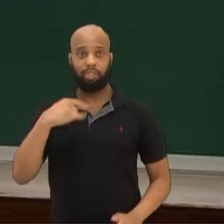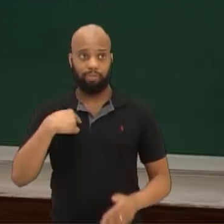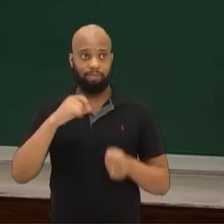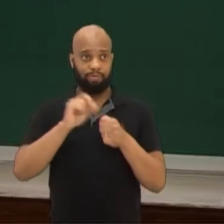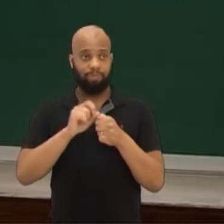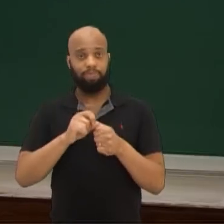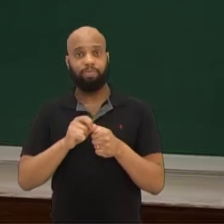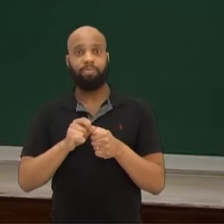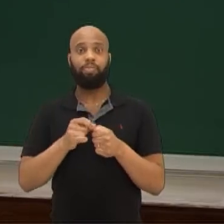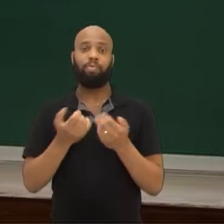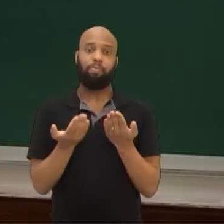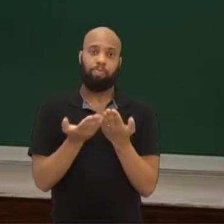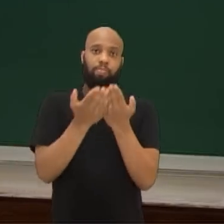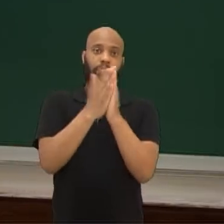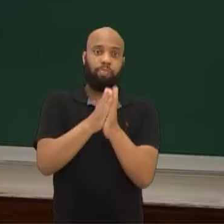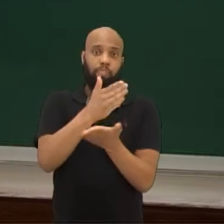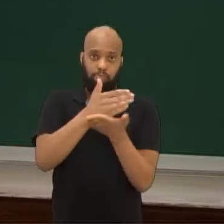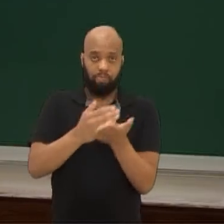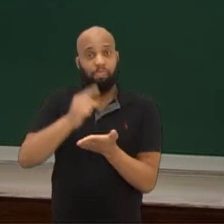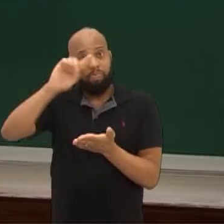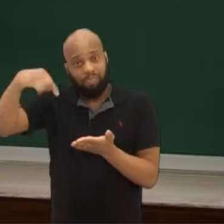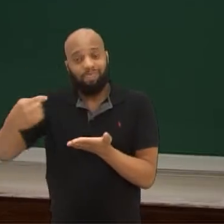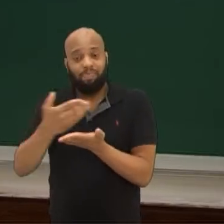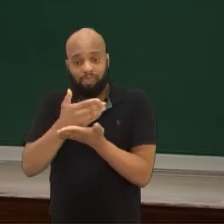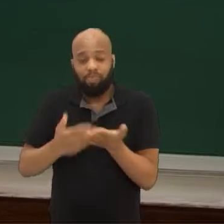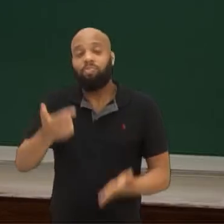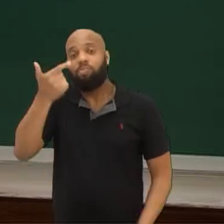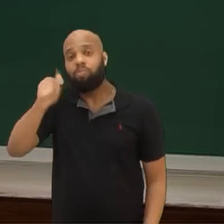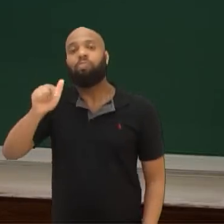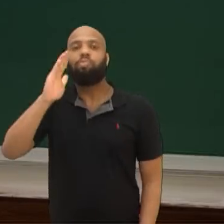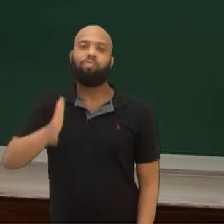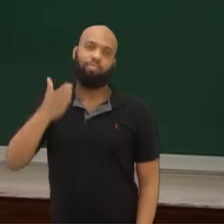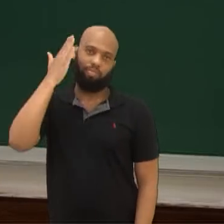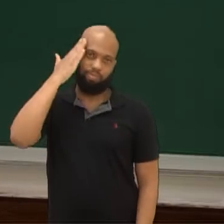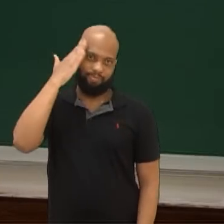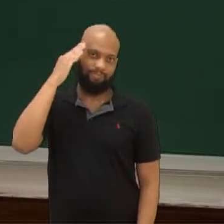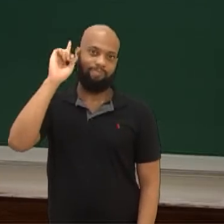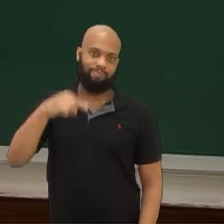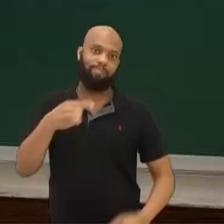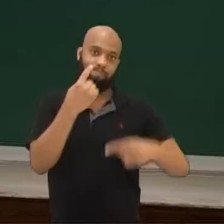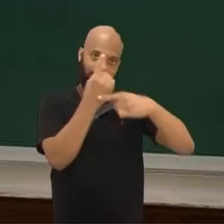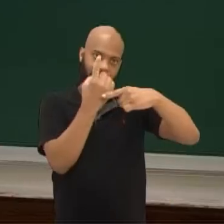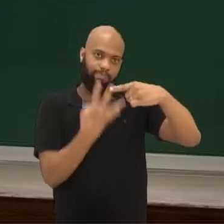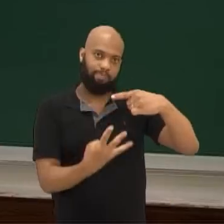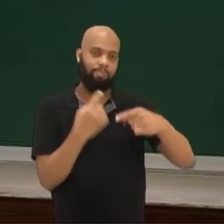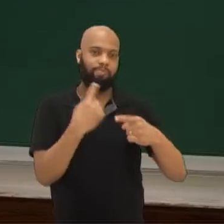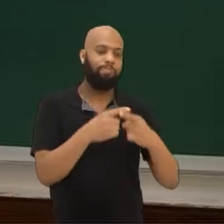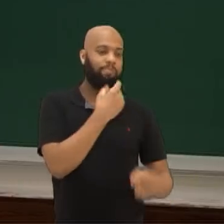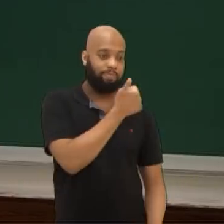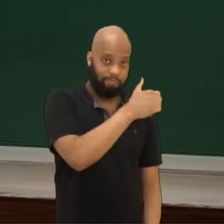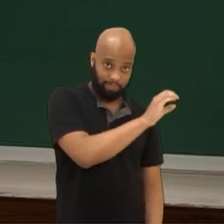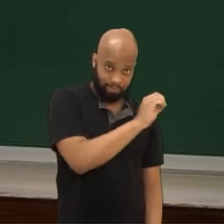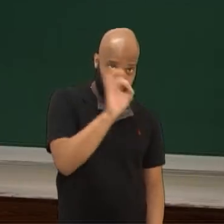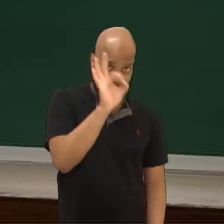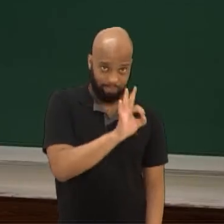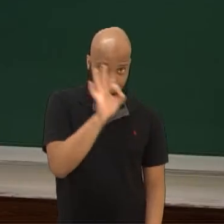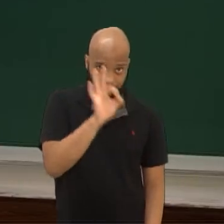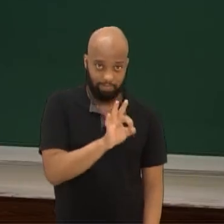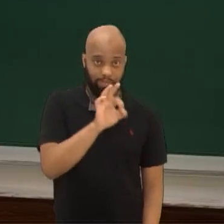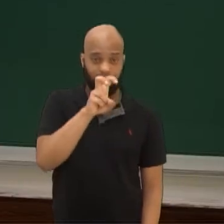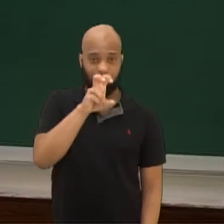dobrar metade e depois a metade da metade que a gente já conhece, né? Lembra lá? 100%, 50%,